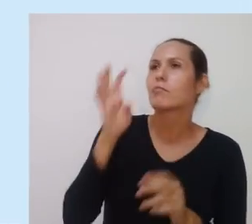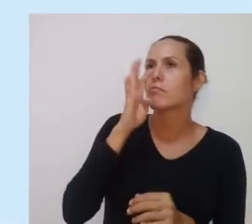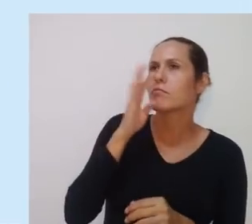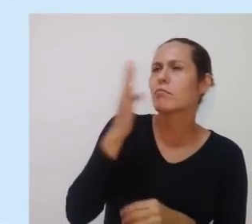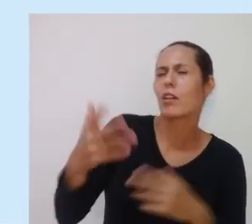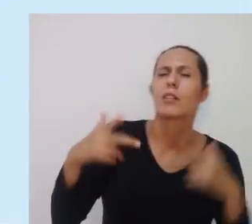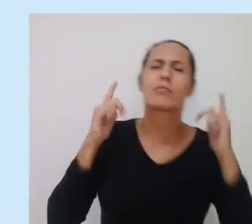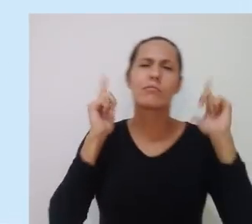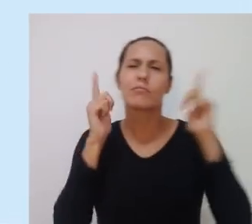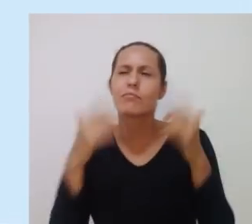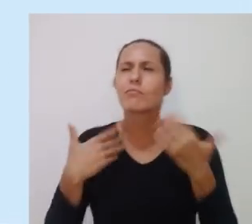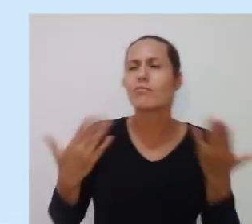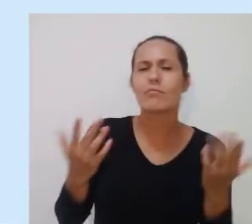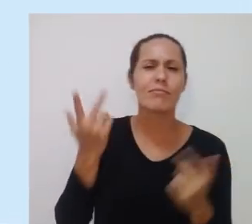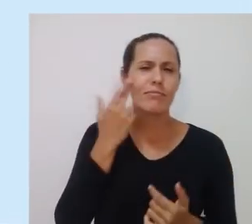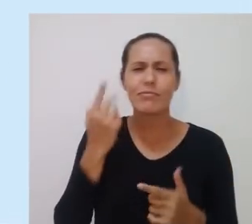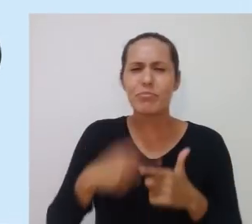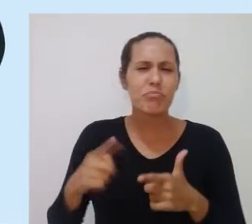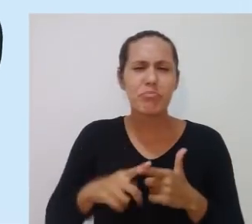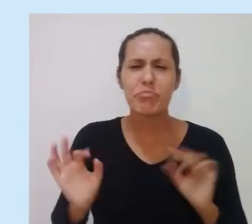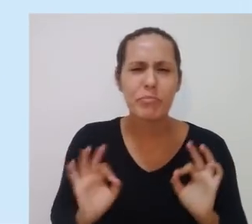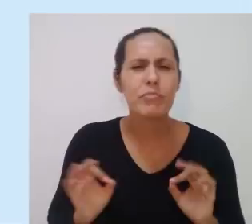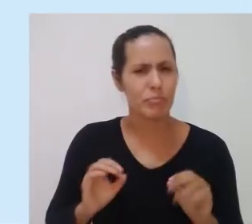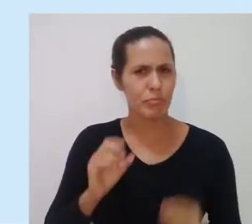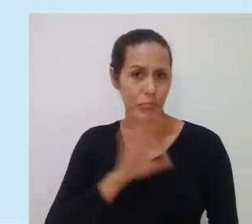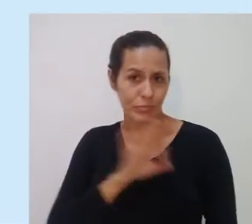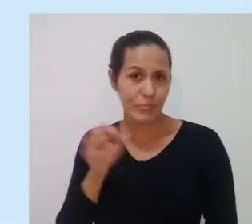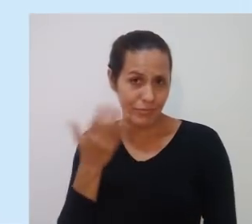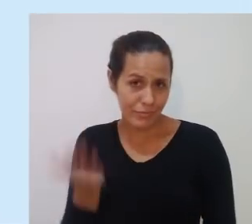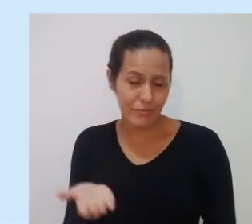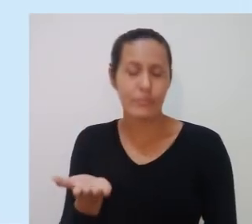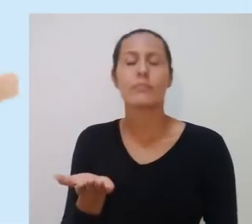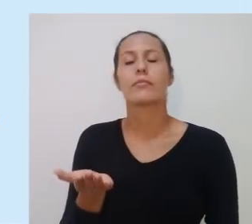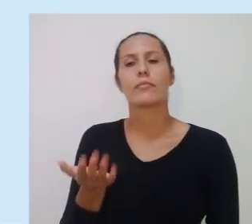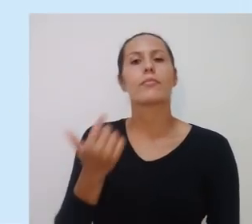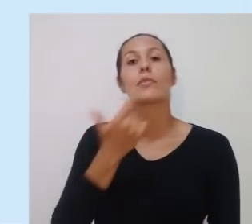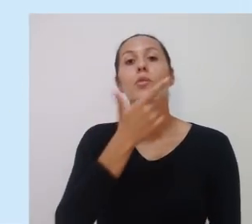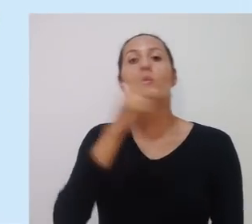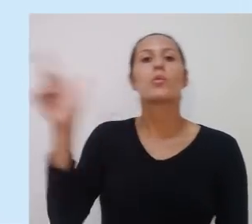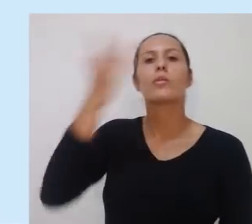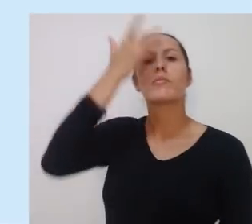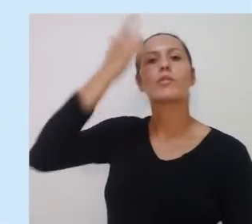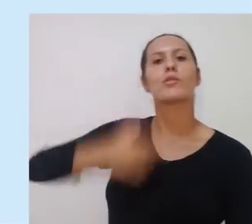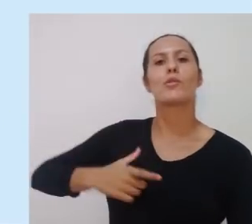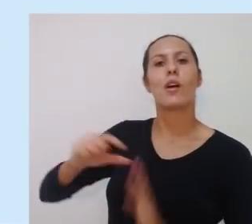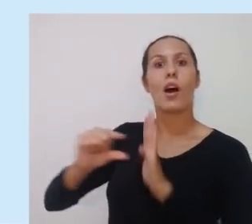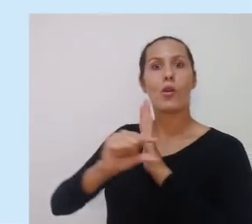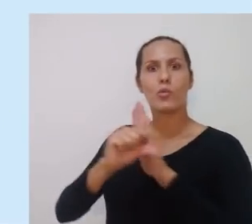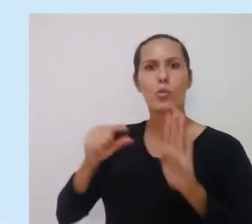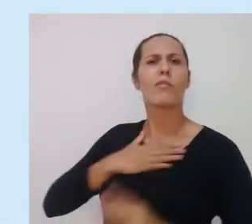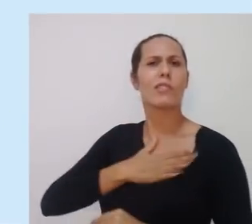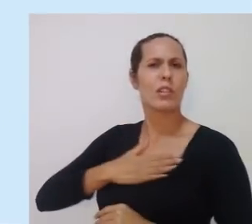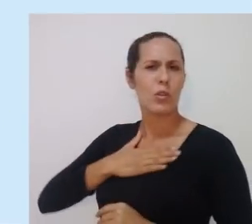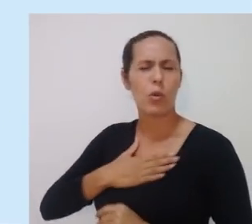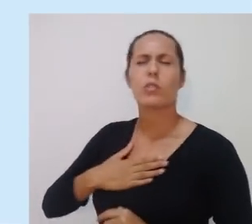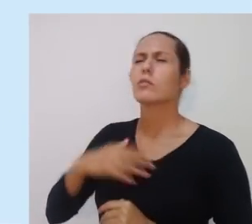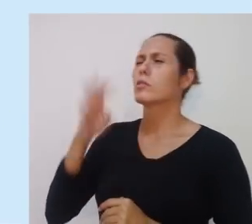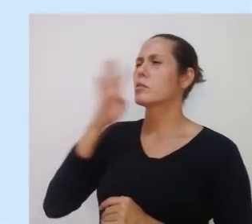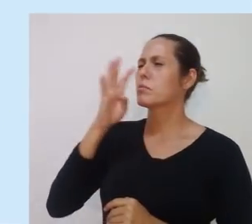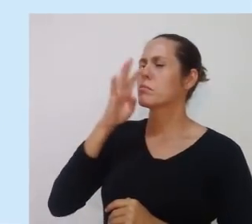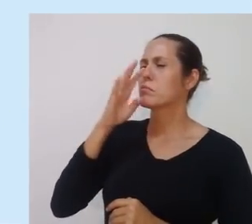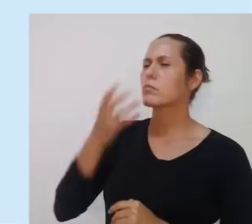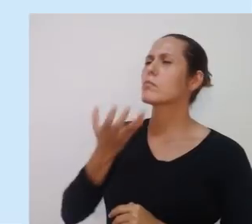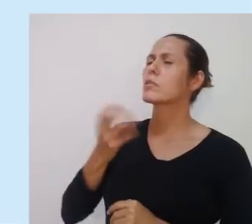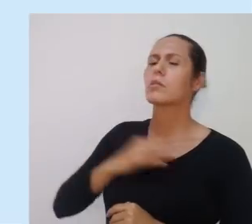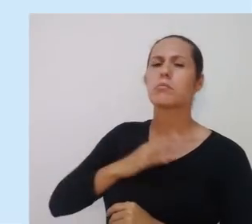aqui em Pernambuco, você vai lá prestigiar o trabalho, você vai curtir, vai se divertir. Qual é o problema com isso? Maravilha! Um autor que